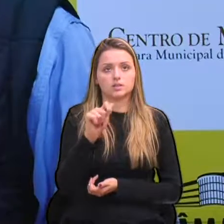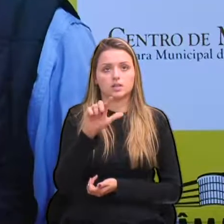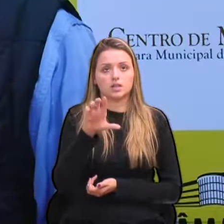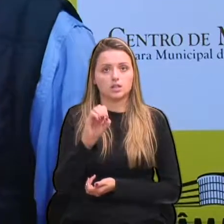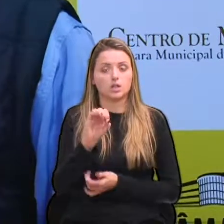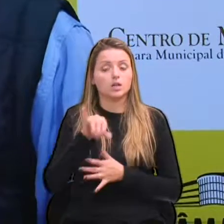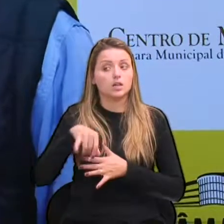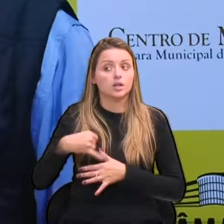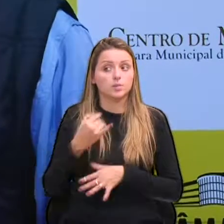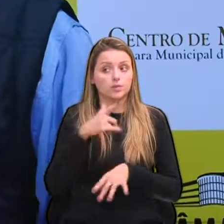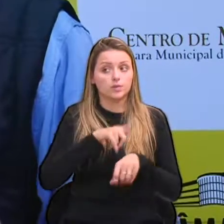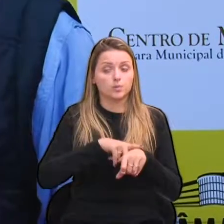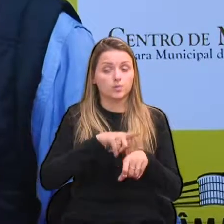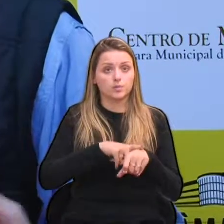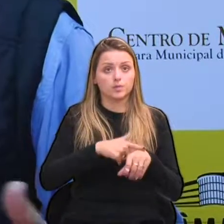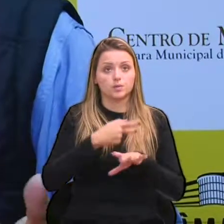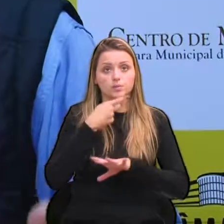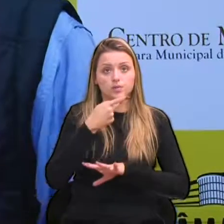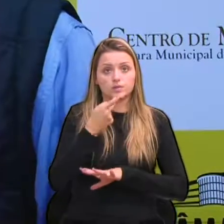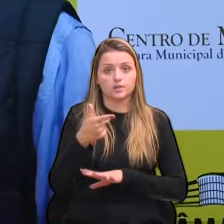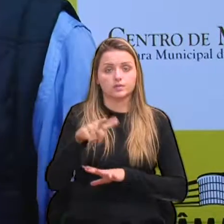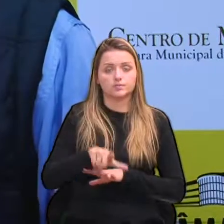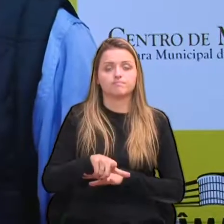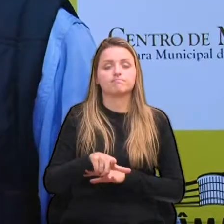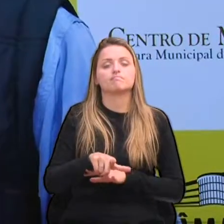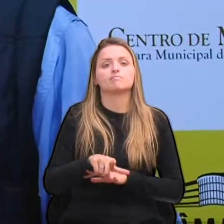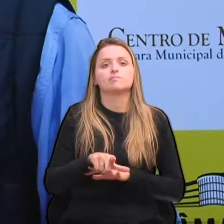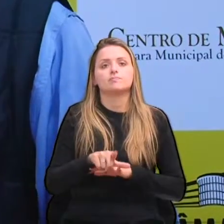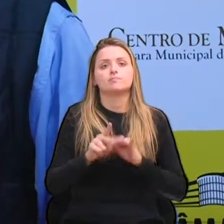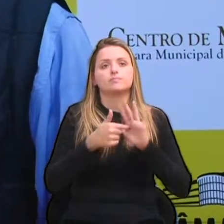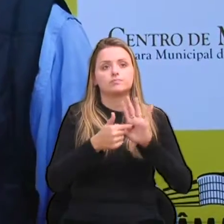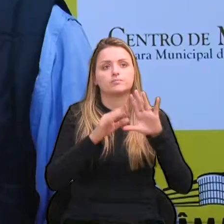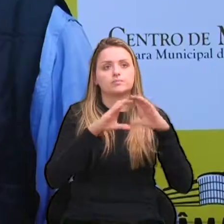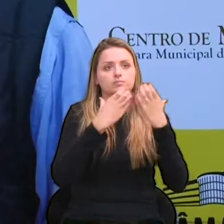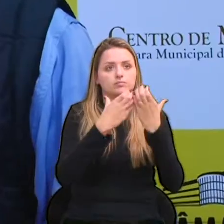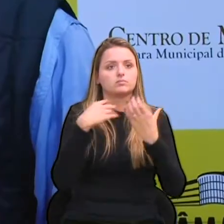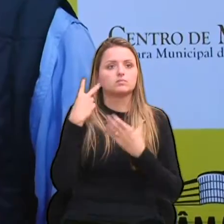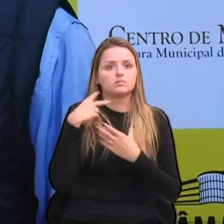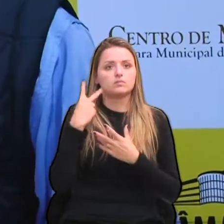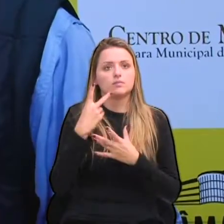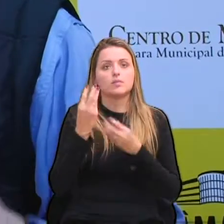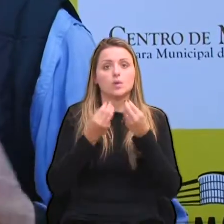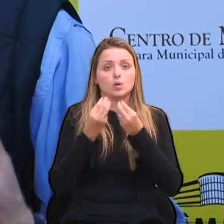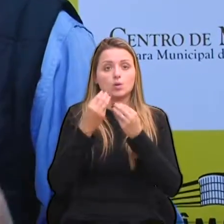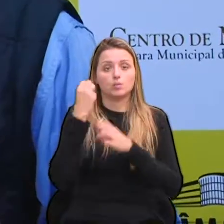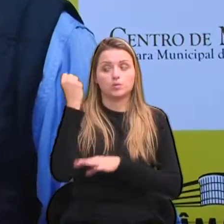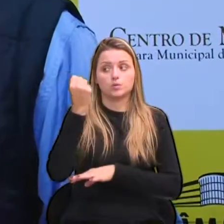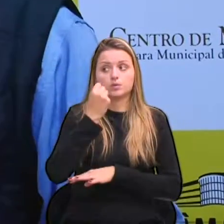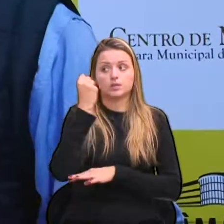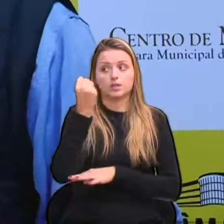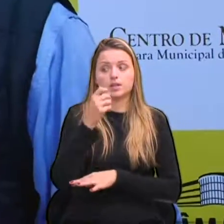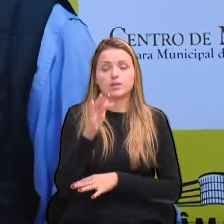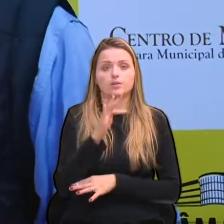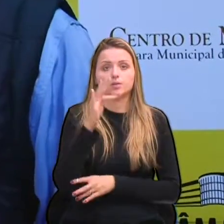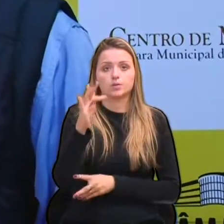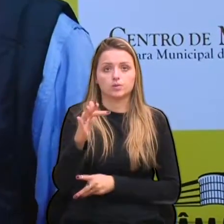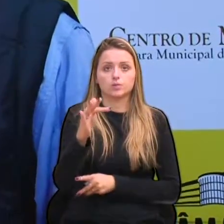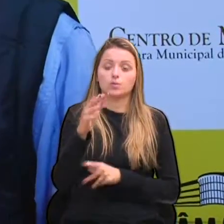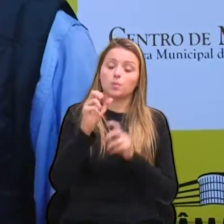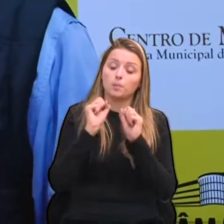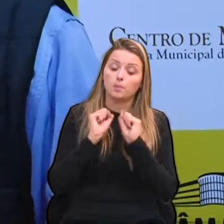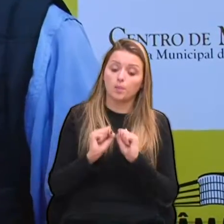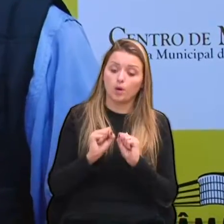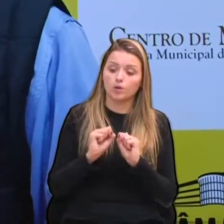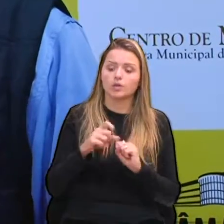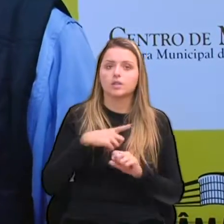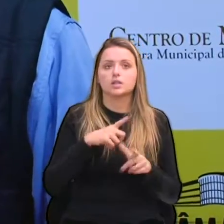a oportunidade neste momento novamente de levar a esta casa a gravidade que no futuro pode ser causada